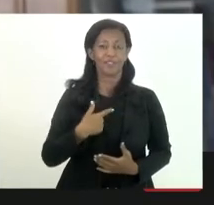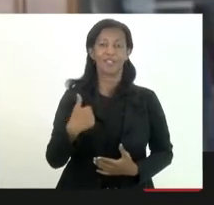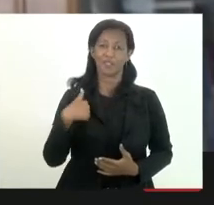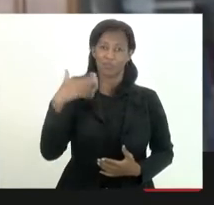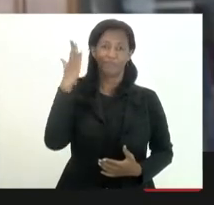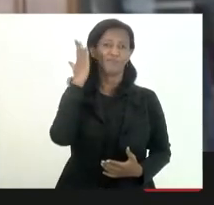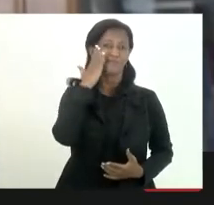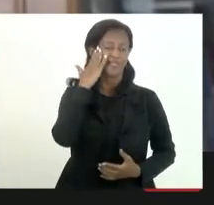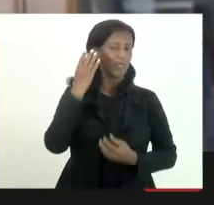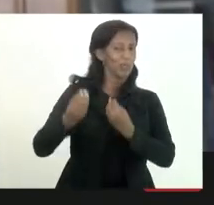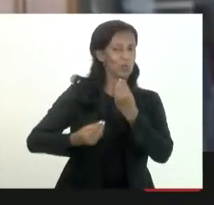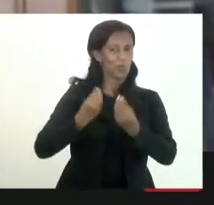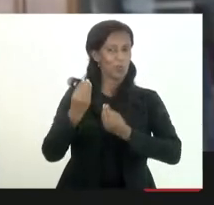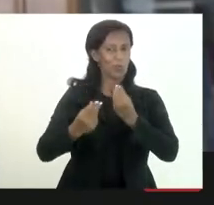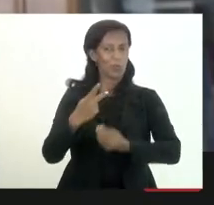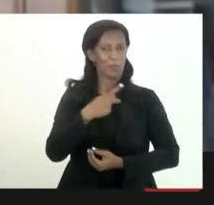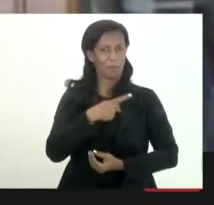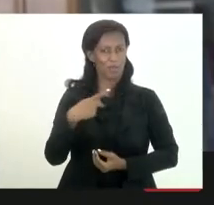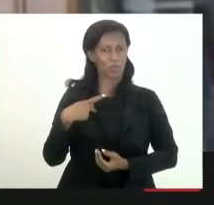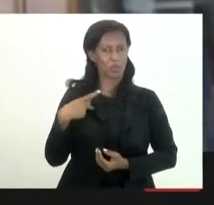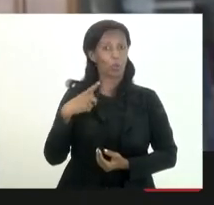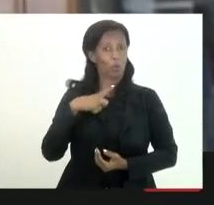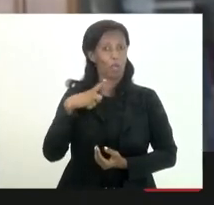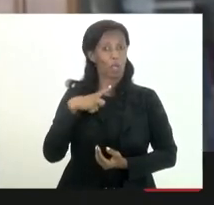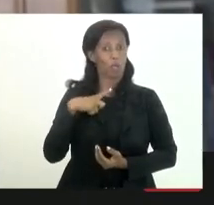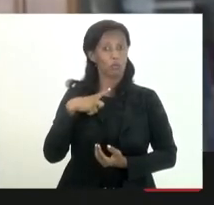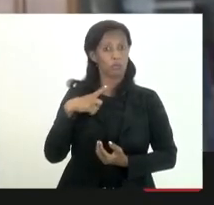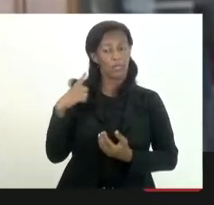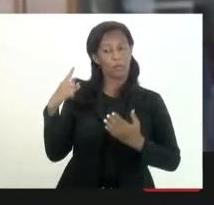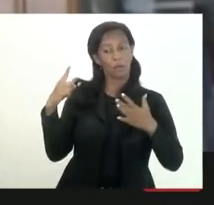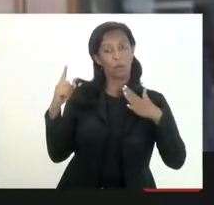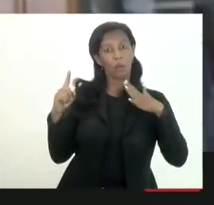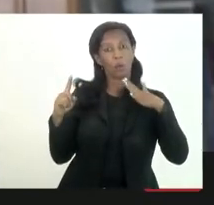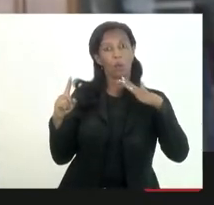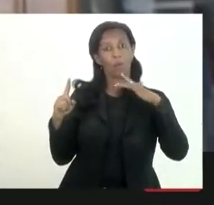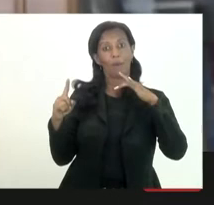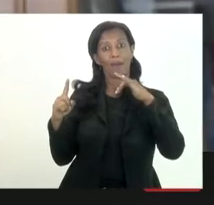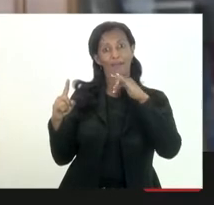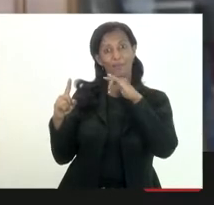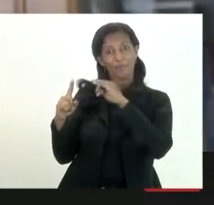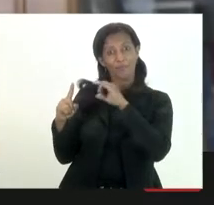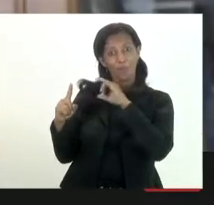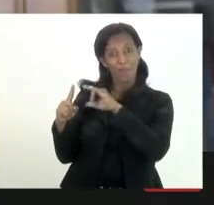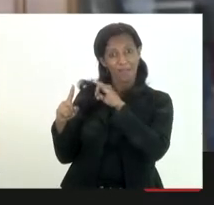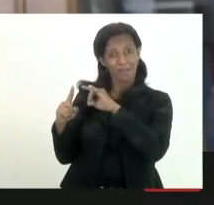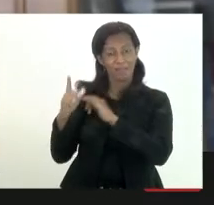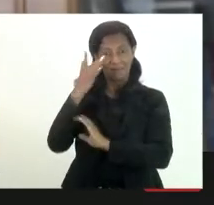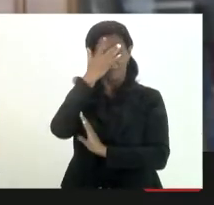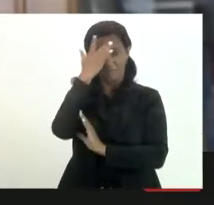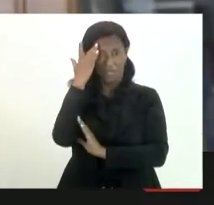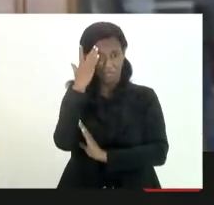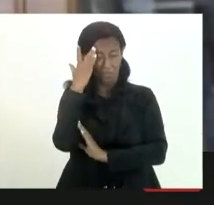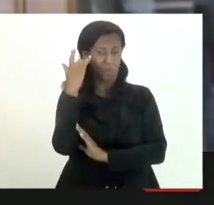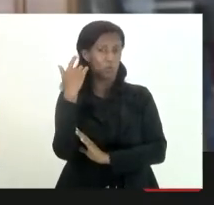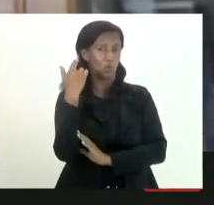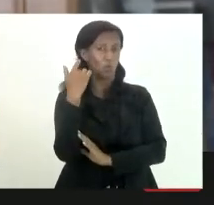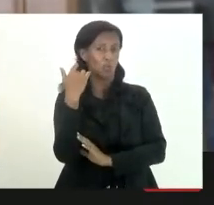que, como pastor, eu exerço uma influência em relação aos fiéis que frequentam, que me